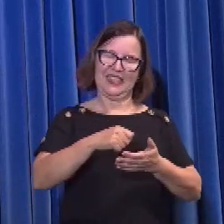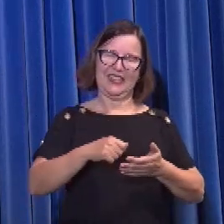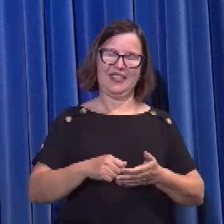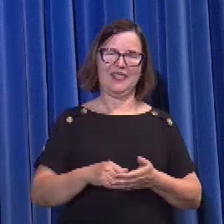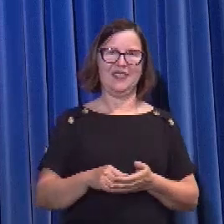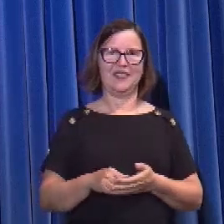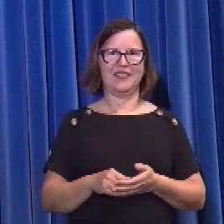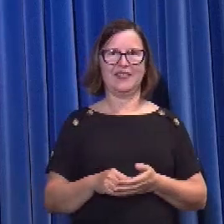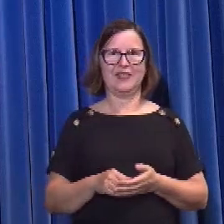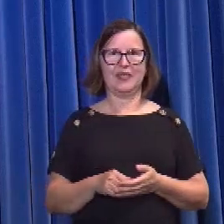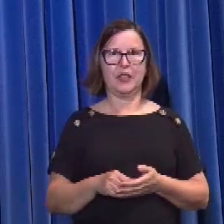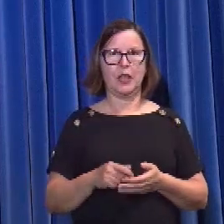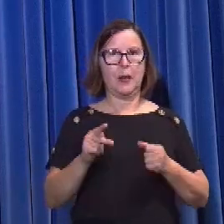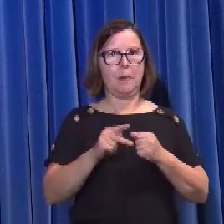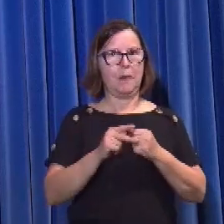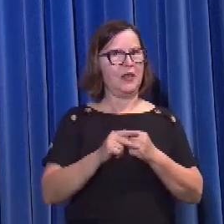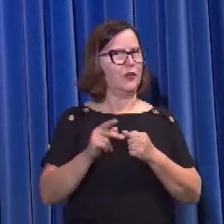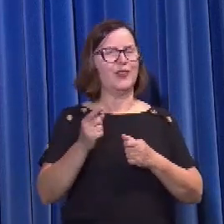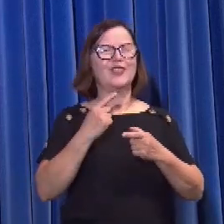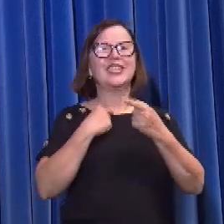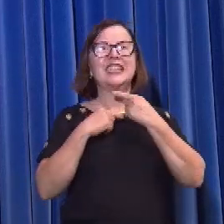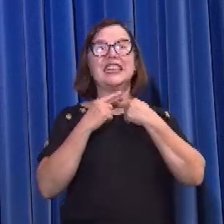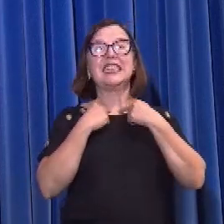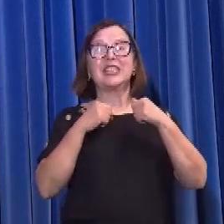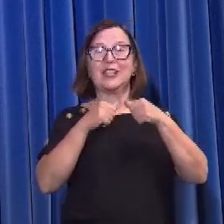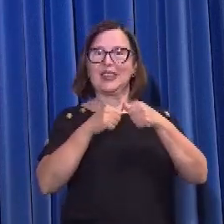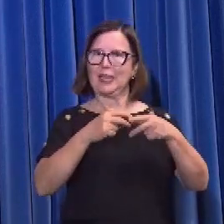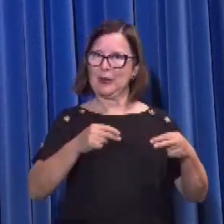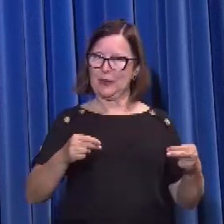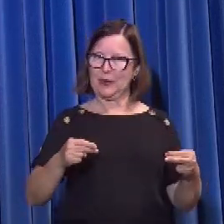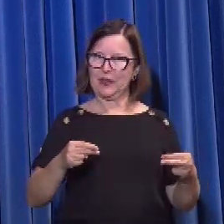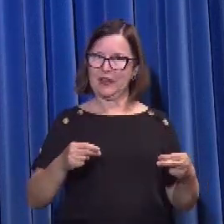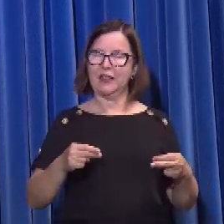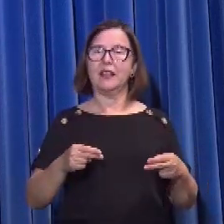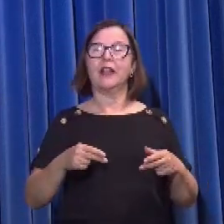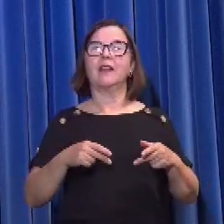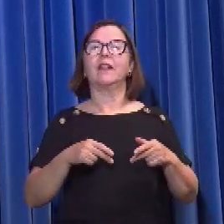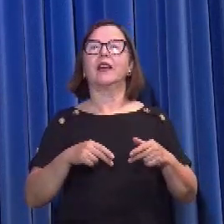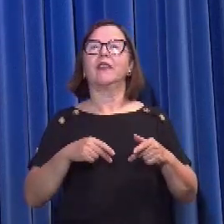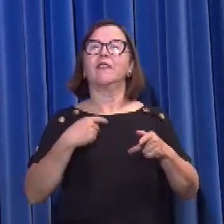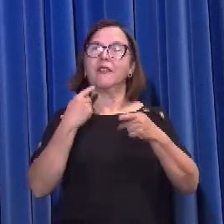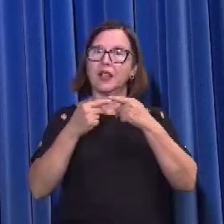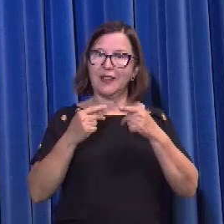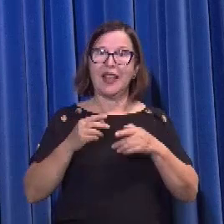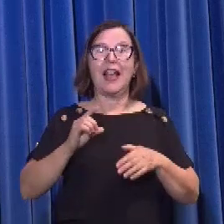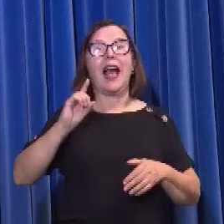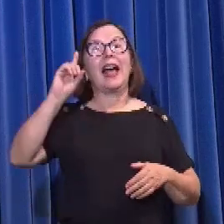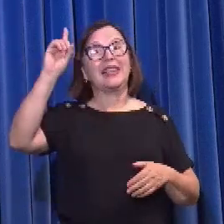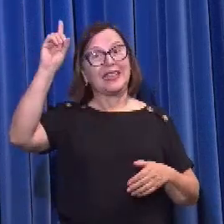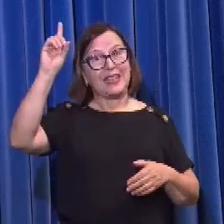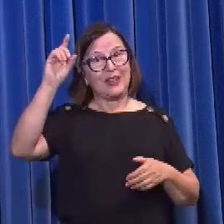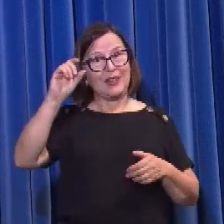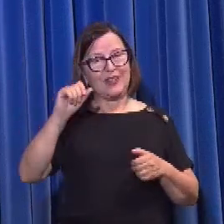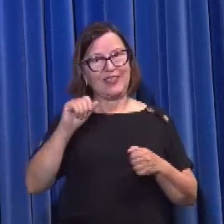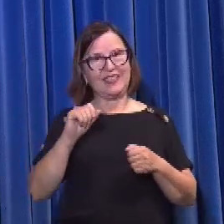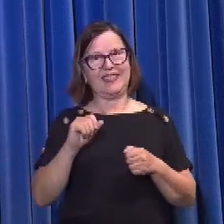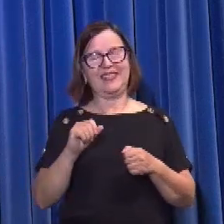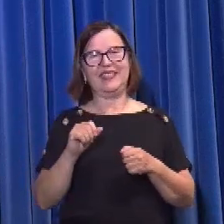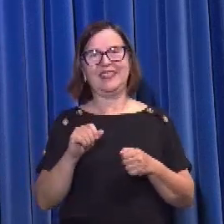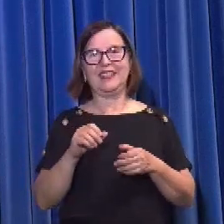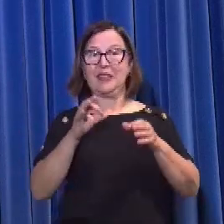estava desejando isso para ele. Ele estava afirmando, olha, Deus há de aperfeiçoar, firmar,